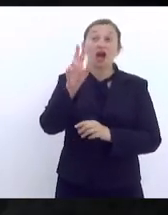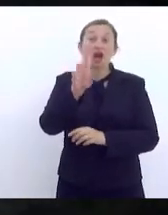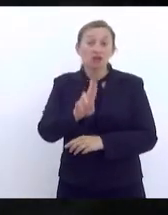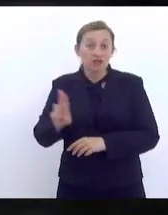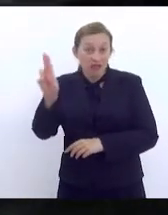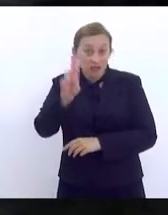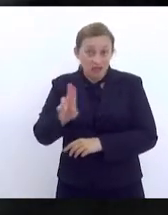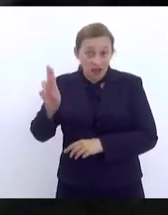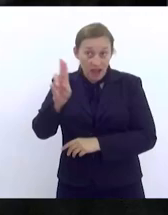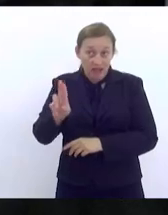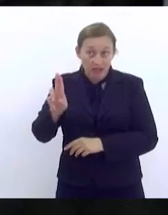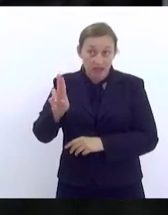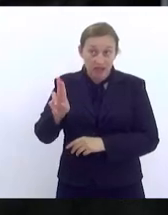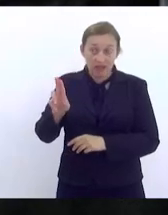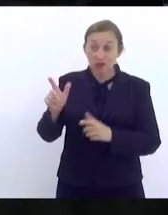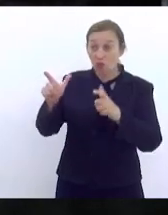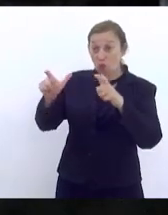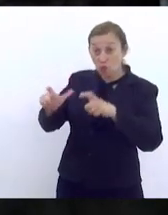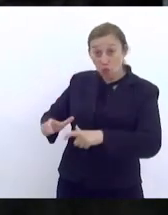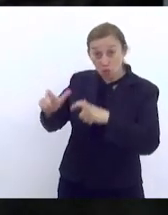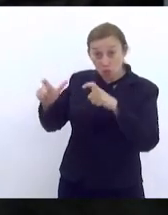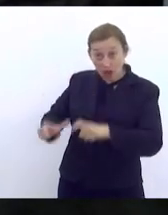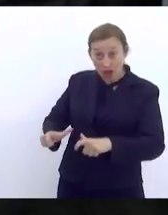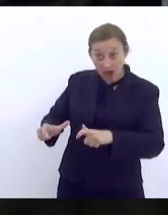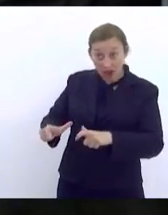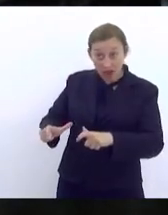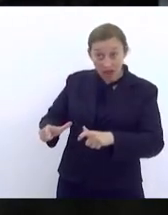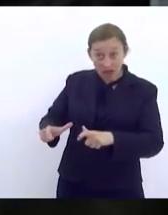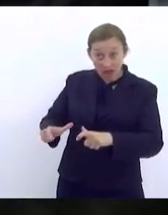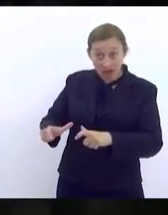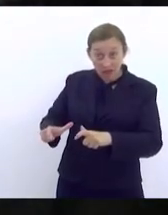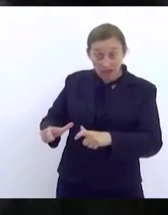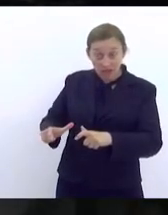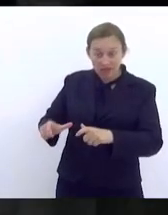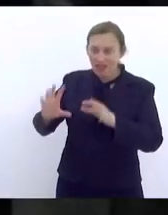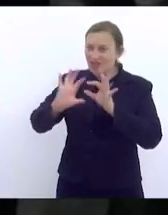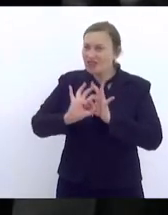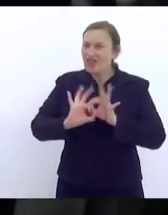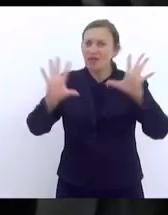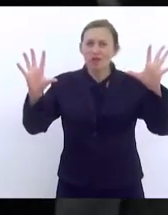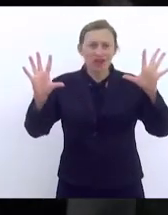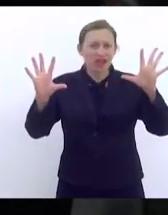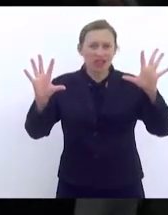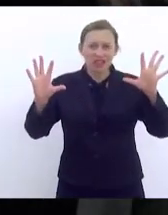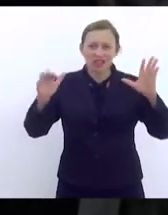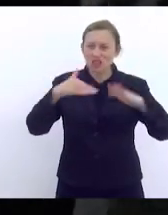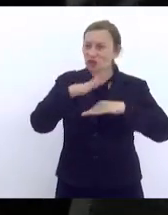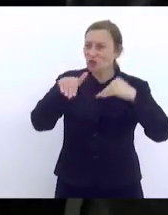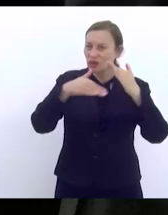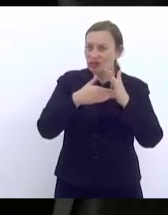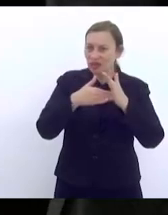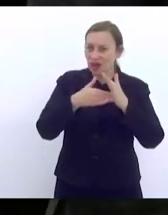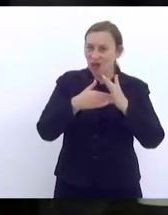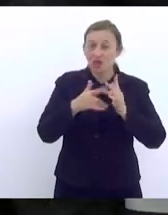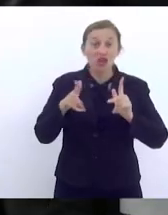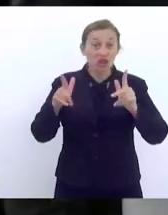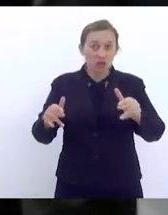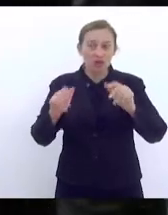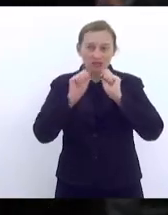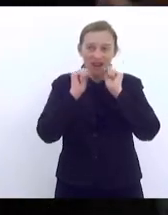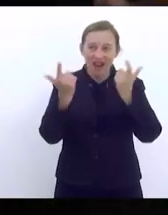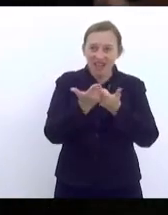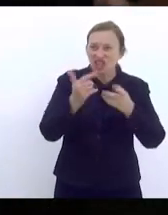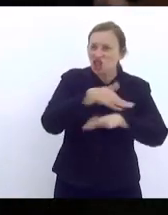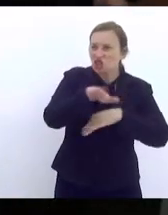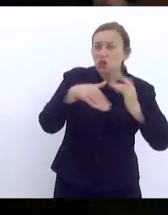ser o local onde a democracia é plena tanto quanto na alerj onde